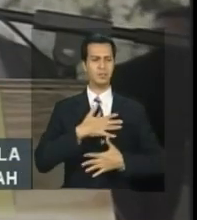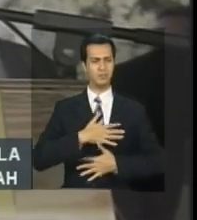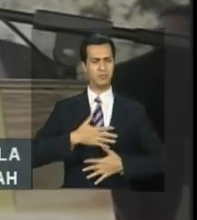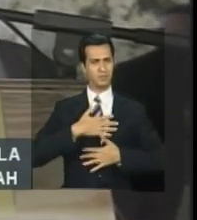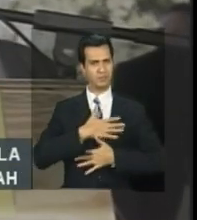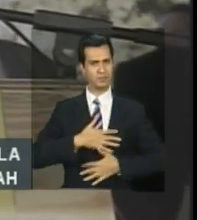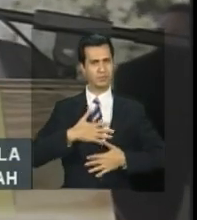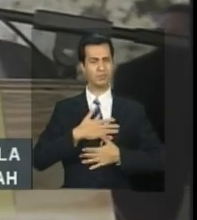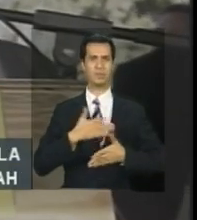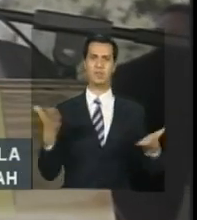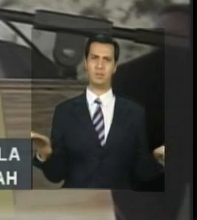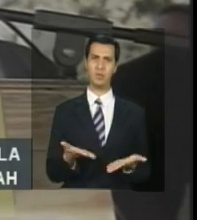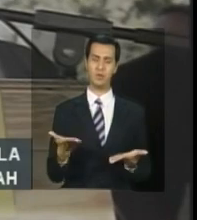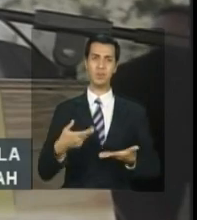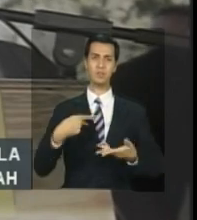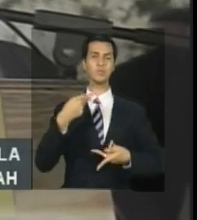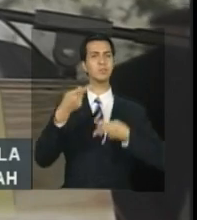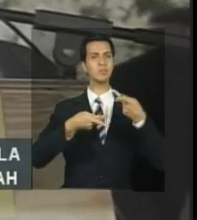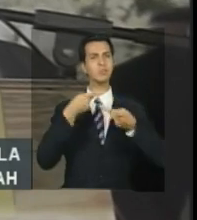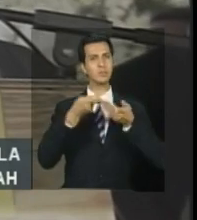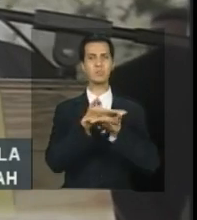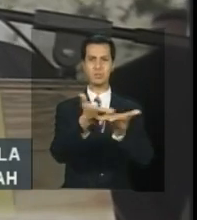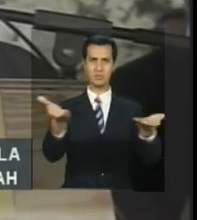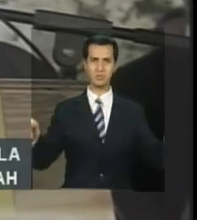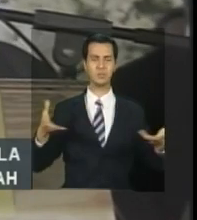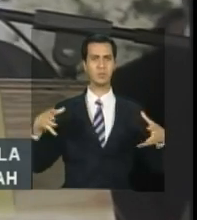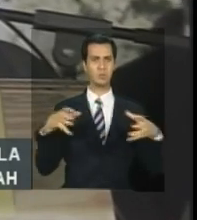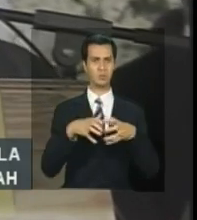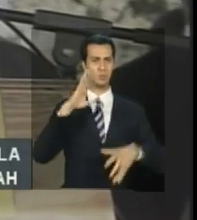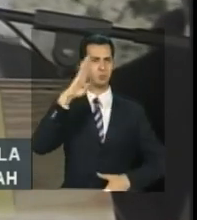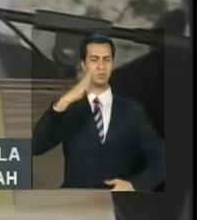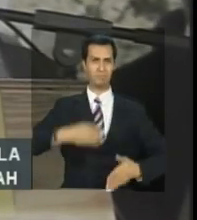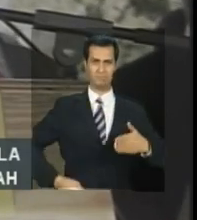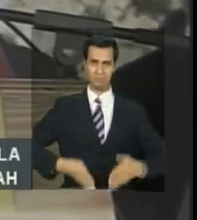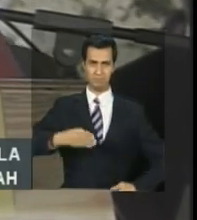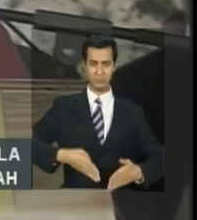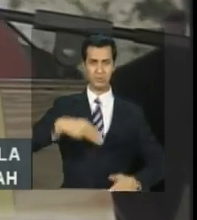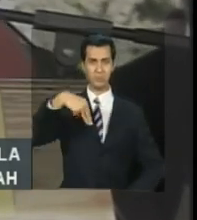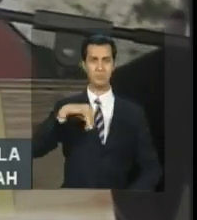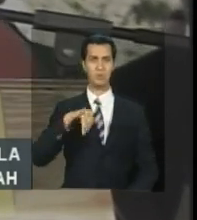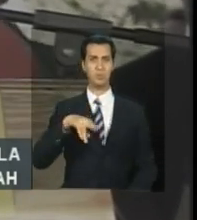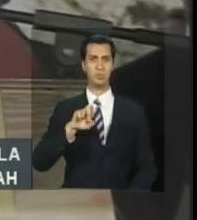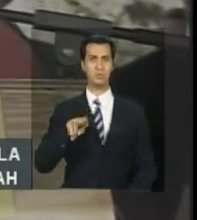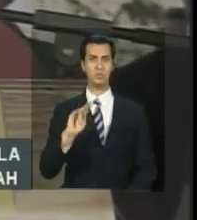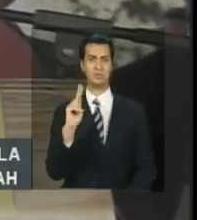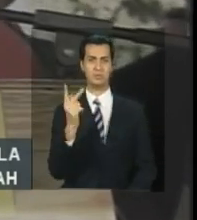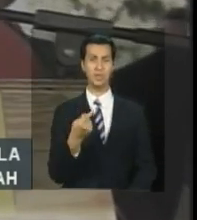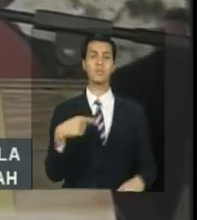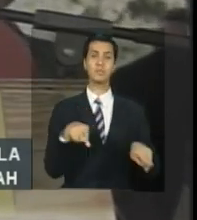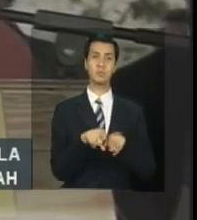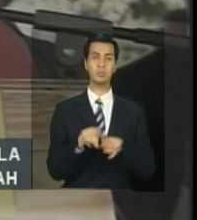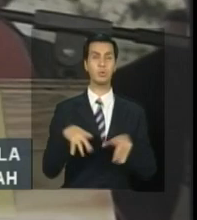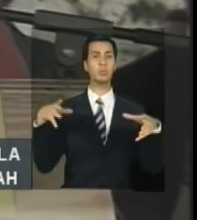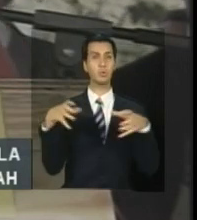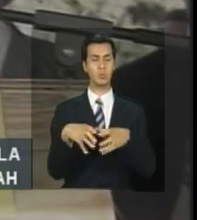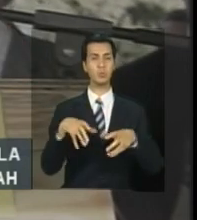que me dirijo ao contingente brasileiro na MINUSTAH e aos trabalhadores haitianos